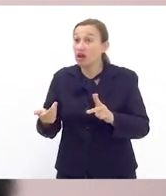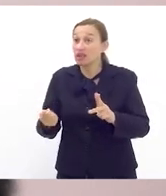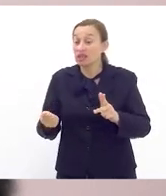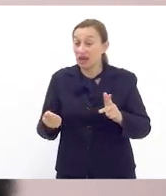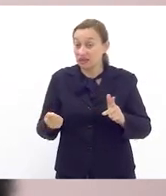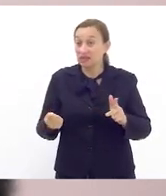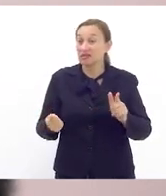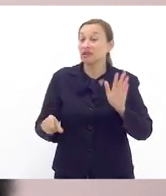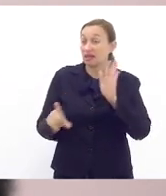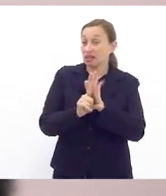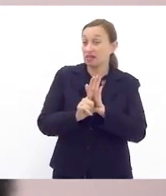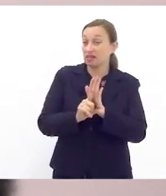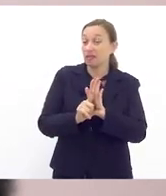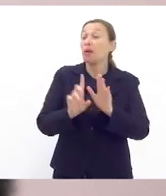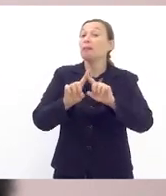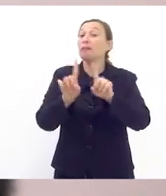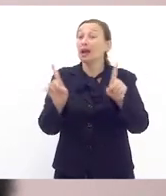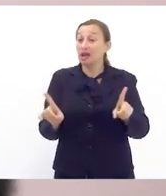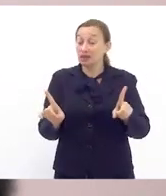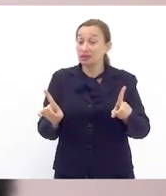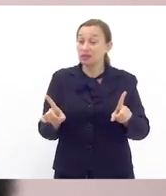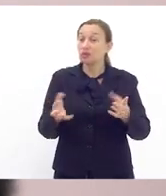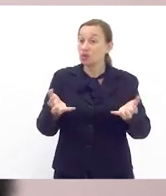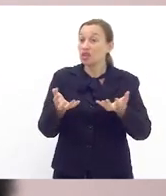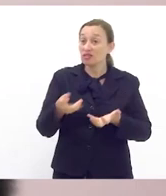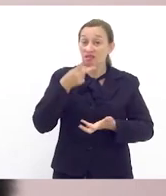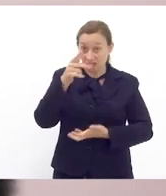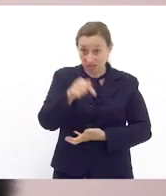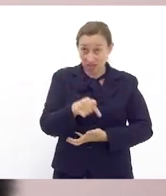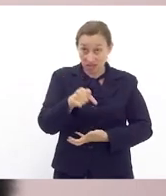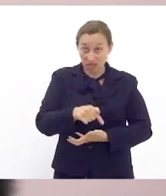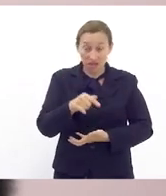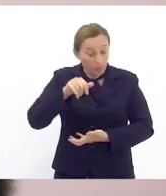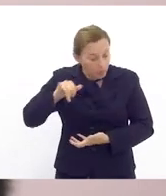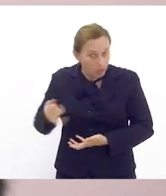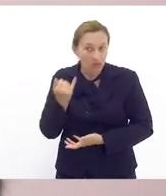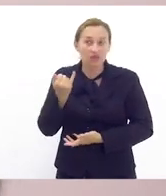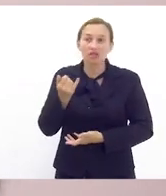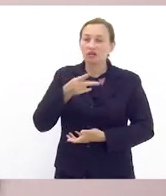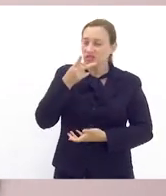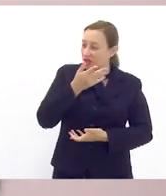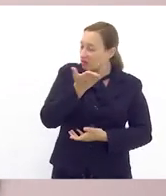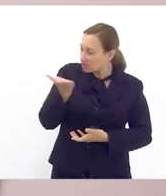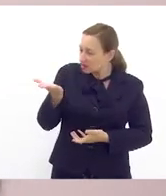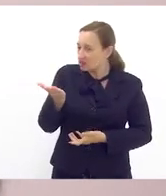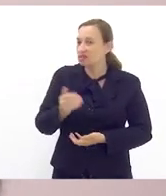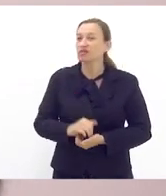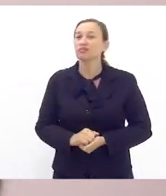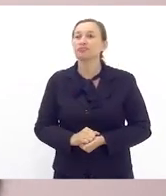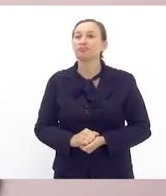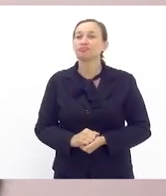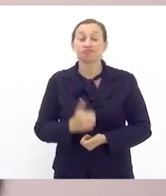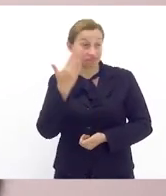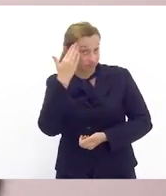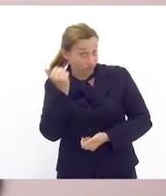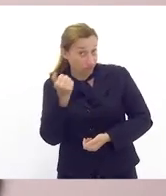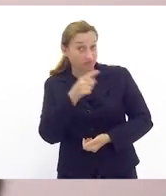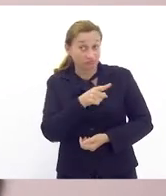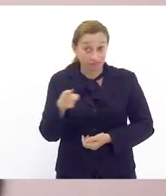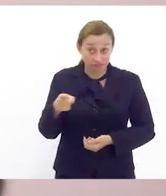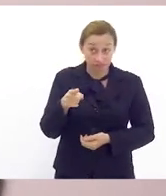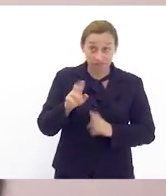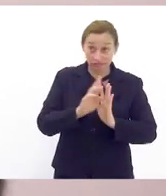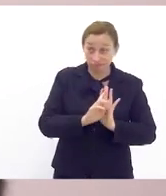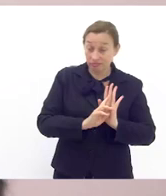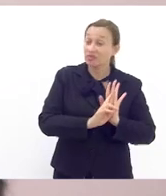a lei Mas o que que eu queria dizer aqui aproveitar né para falar com vocês eu sei que vocês estão